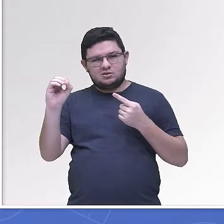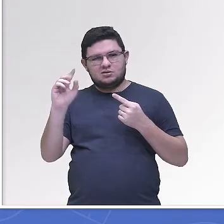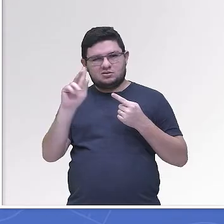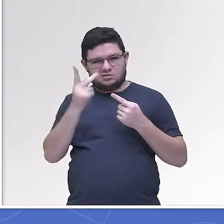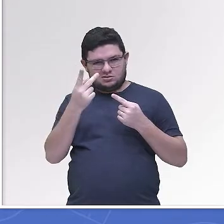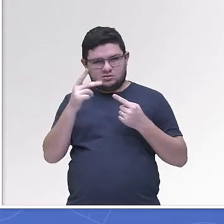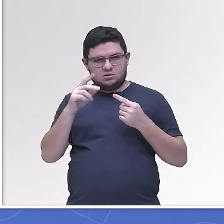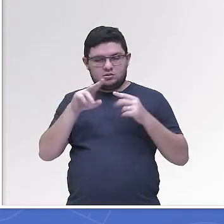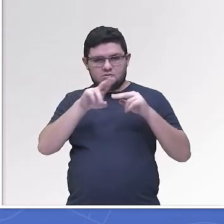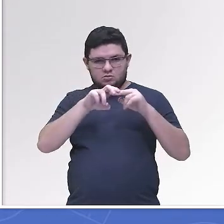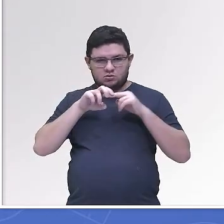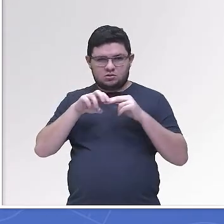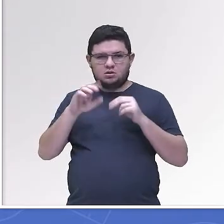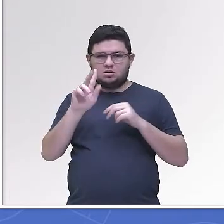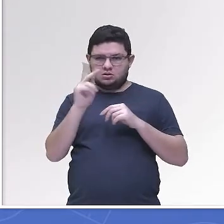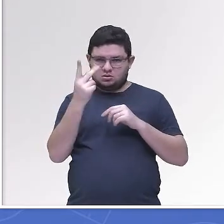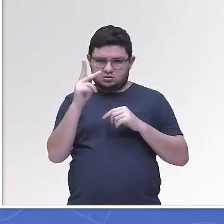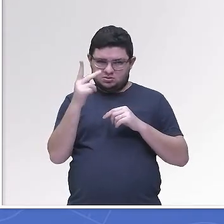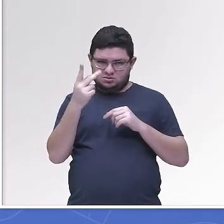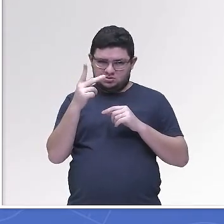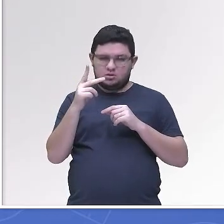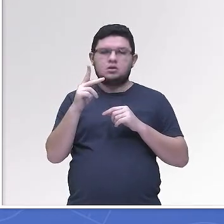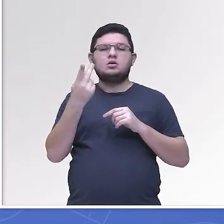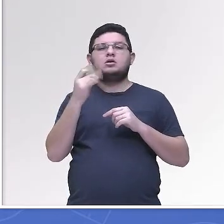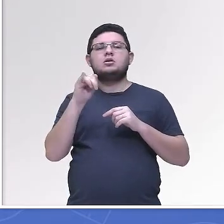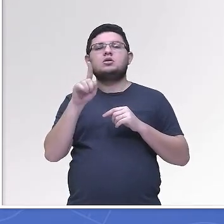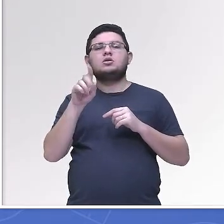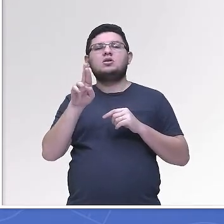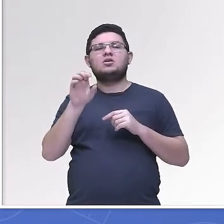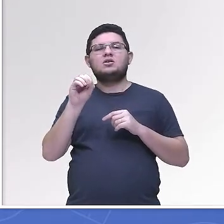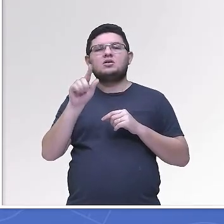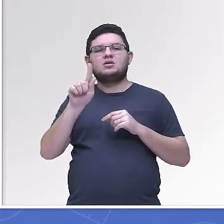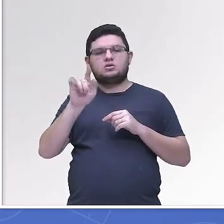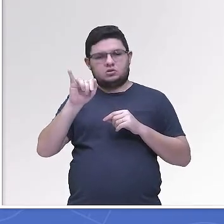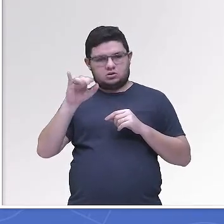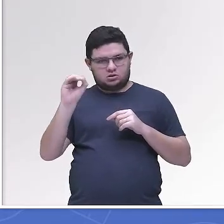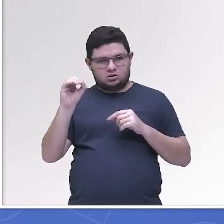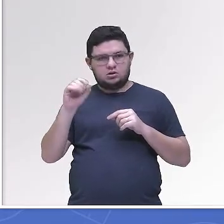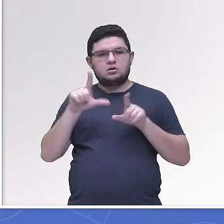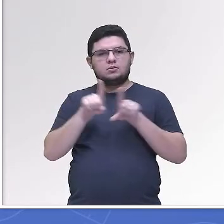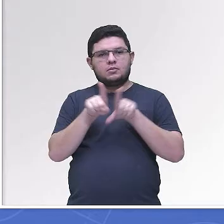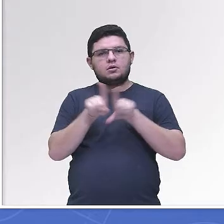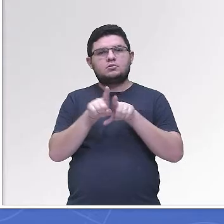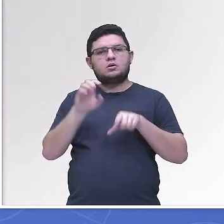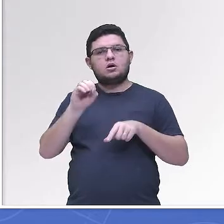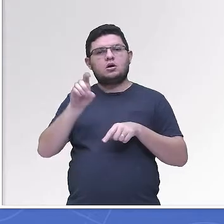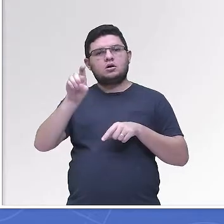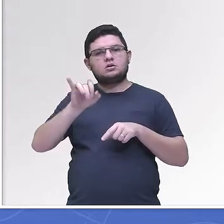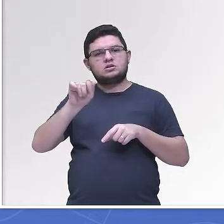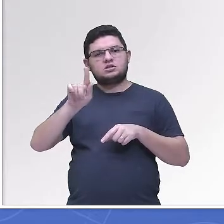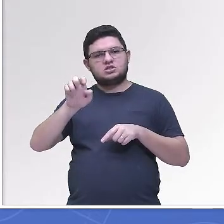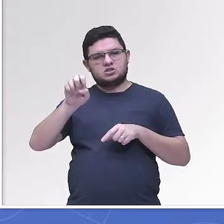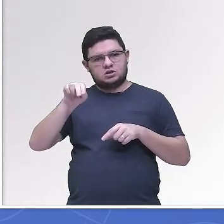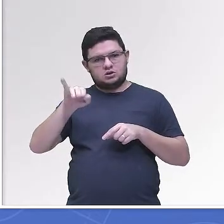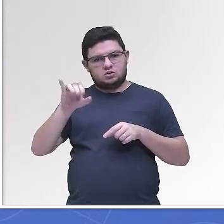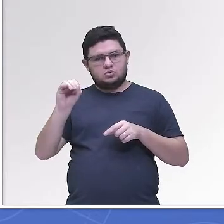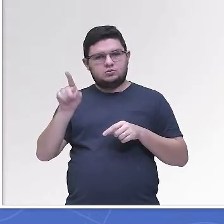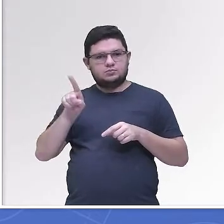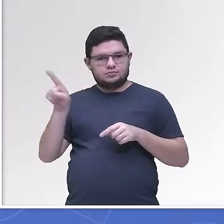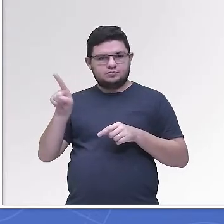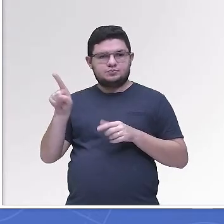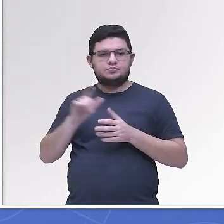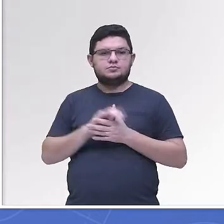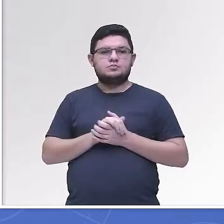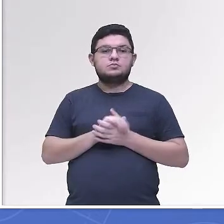é o hidrogênio e o oxigênio. Então, isso aqui é uma substância composta. Aqui,